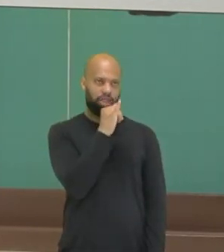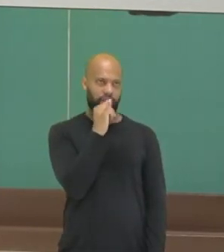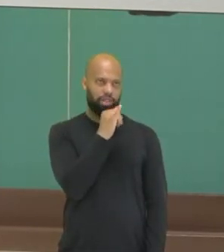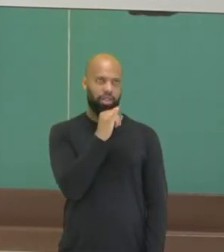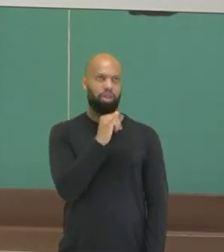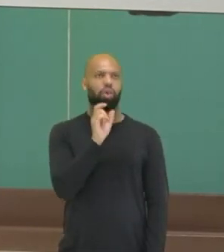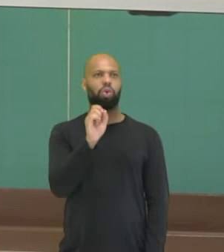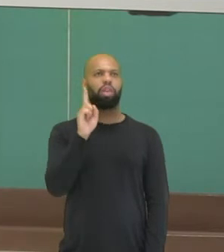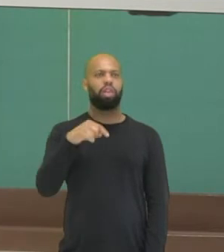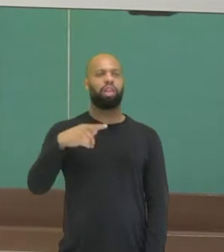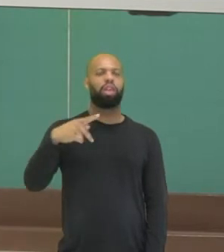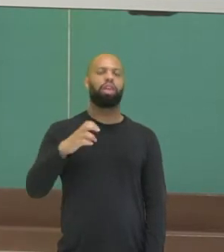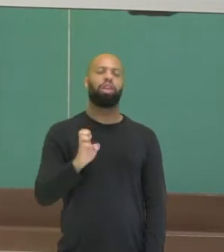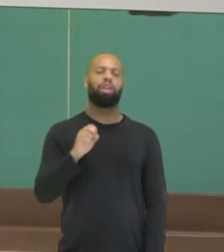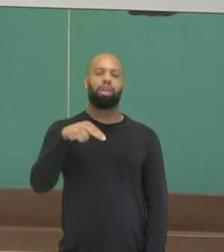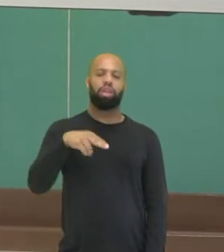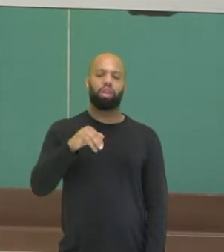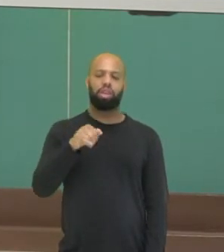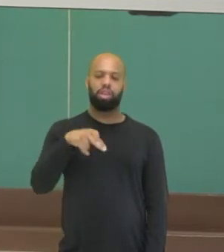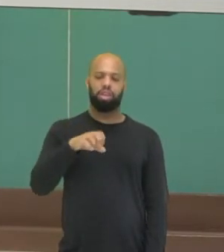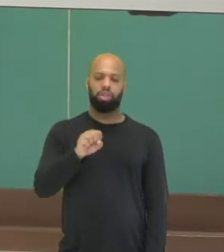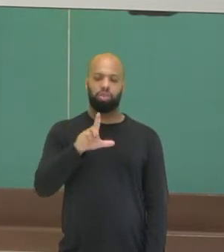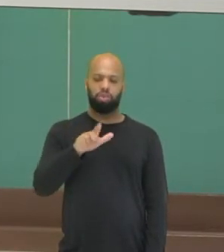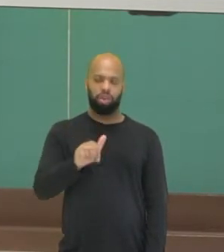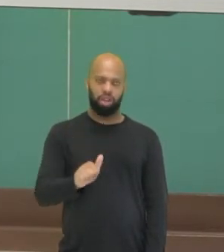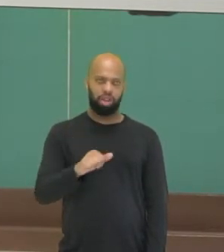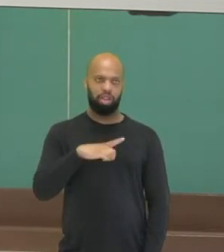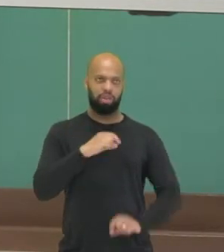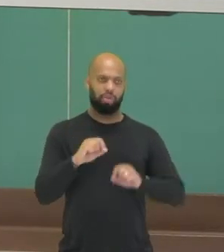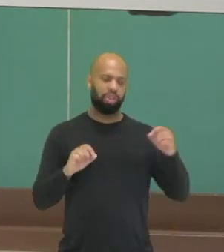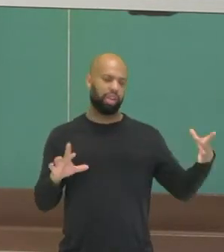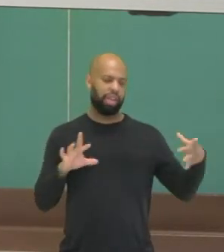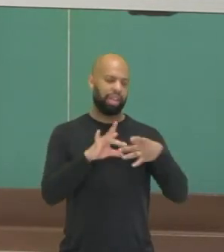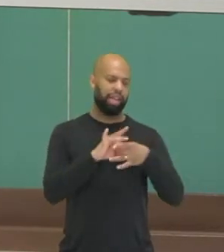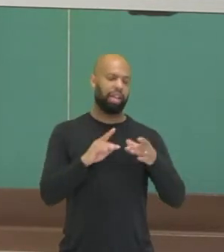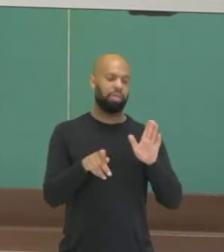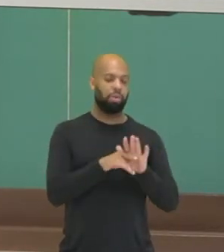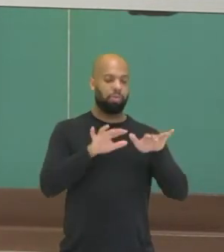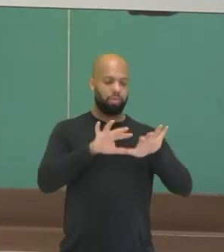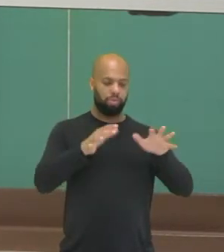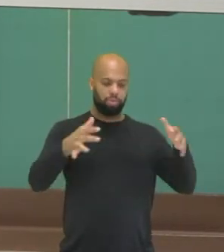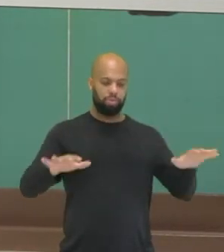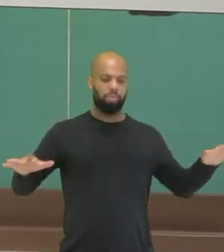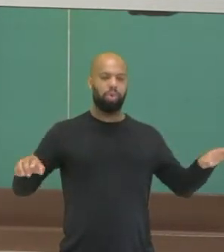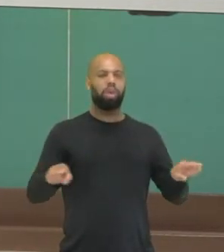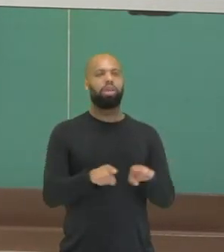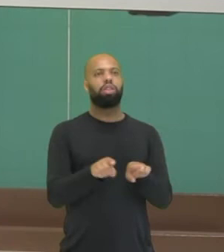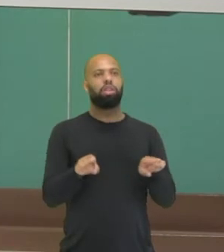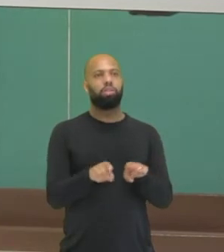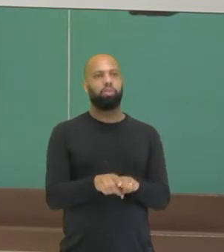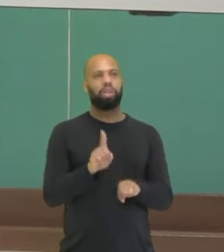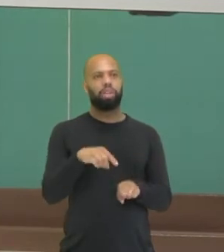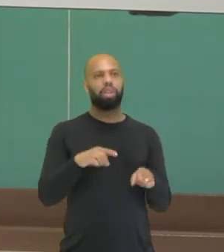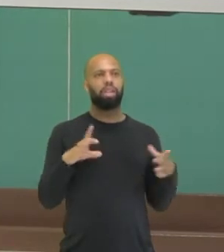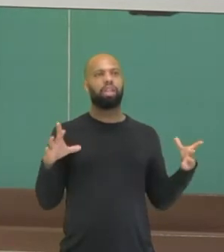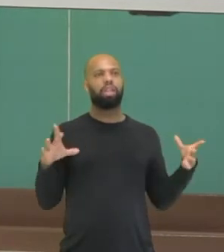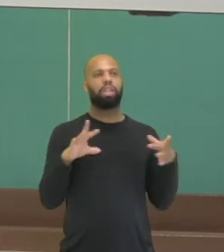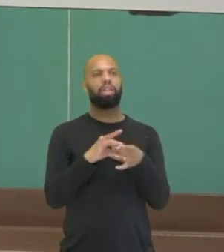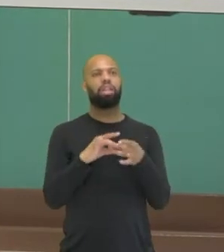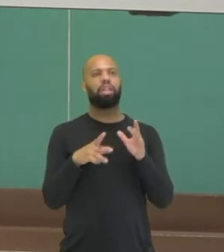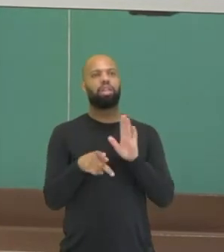que é uma península? Opa, ligado ao continente, ligado também ao mar. Se fosse uma ínsula, seria apenas uma